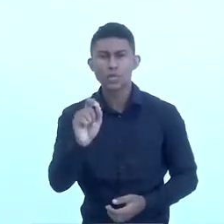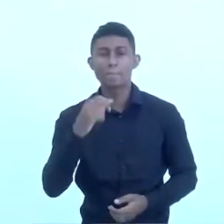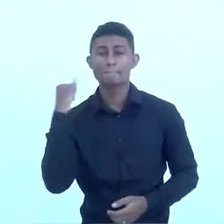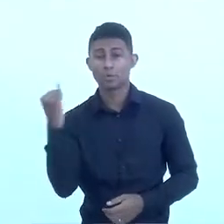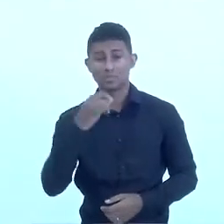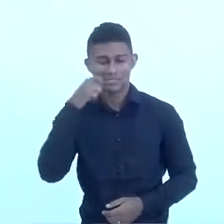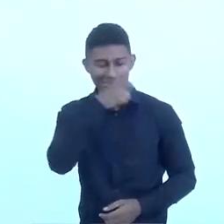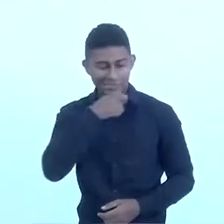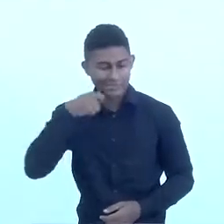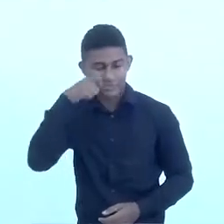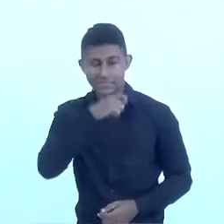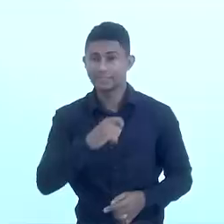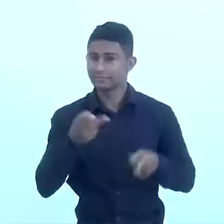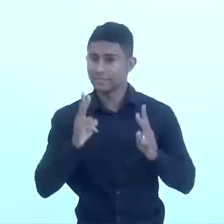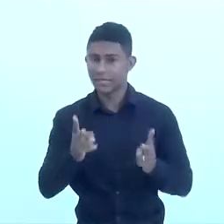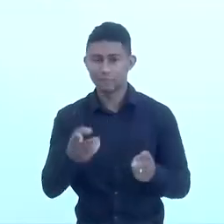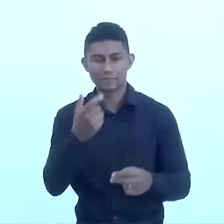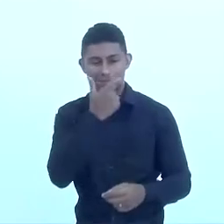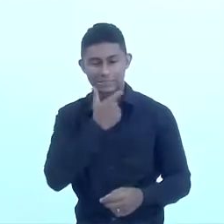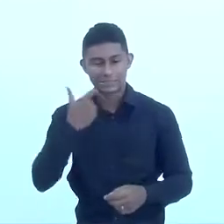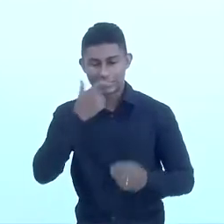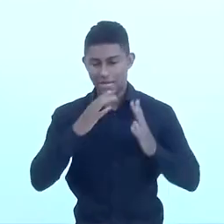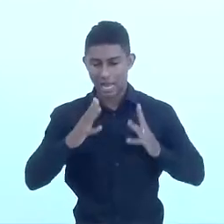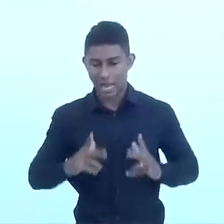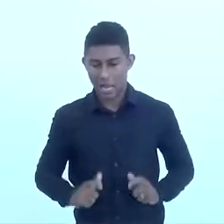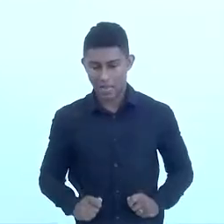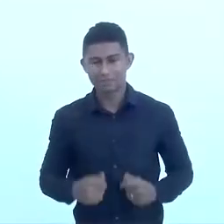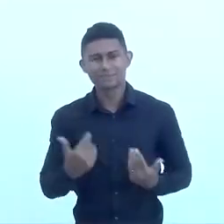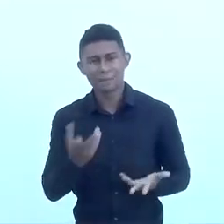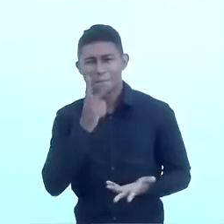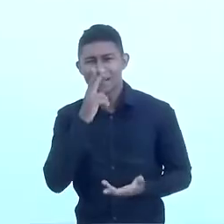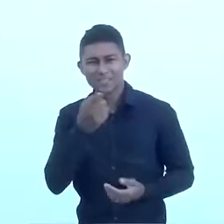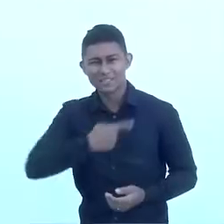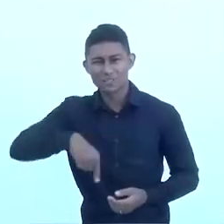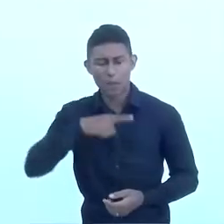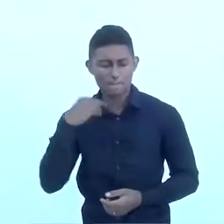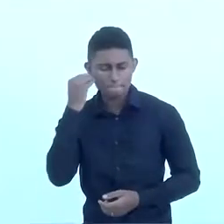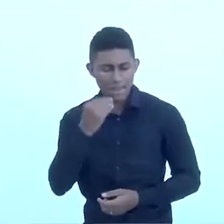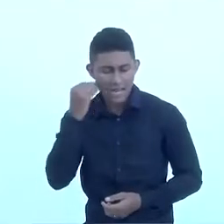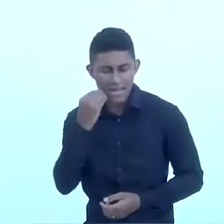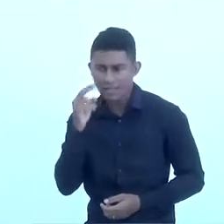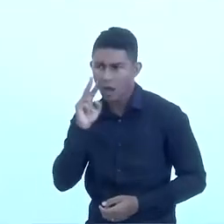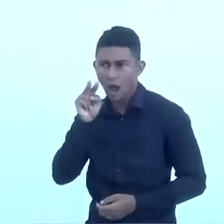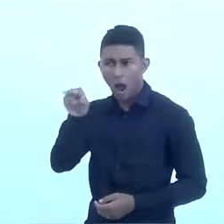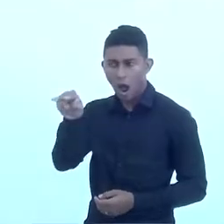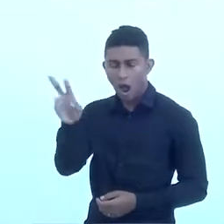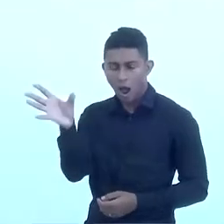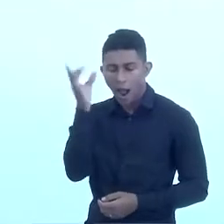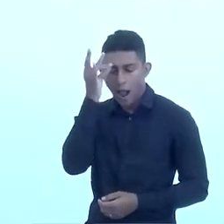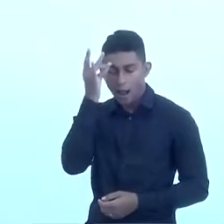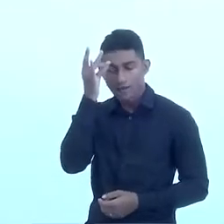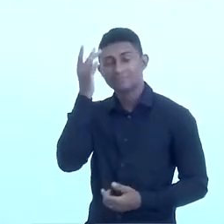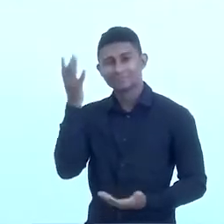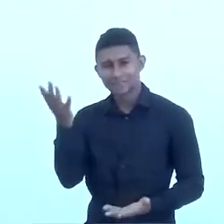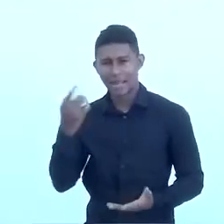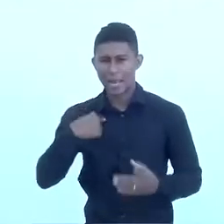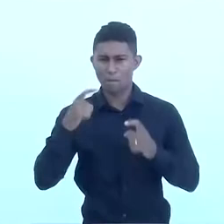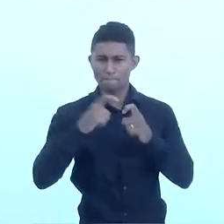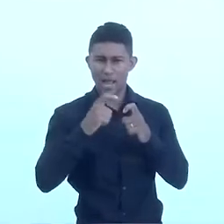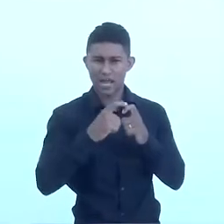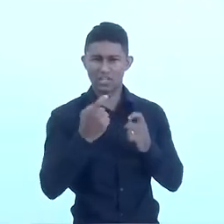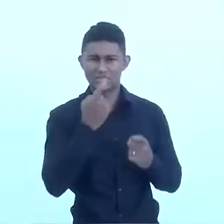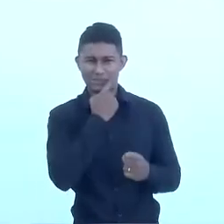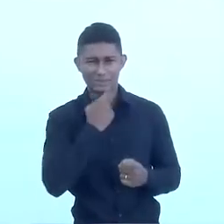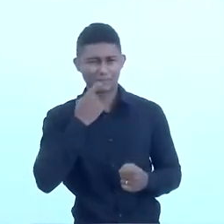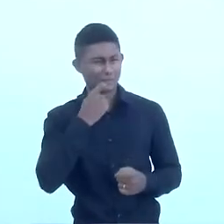fio dental, com não sei o quê. Então, as coisas que a gente vai passando na vida vão ensinando para a gente um monte de coisa. Tanto é que eu não gasto dinheiro